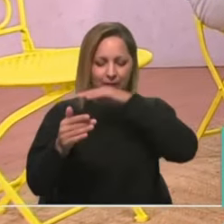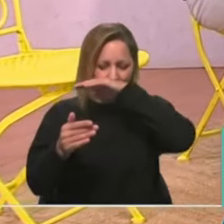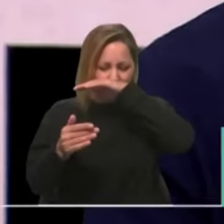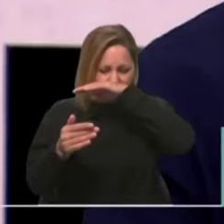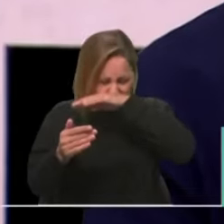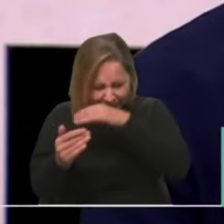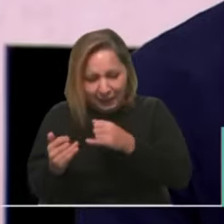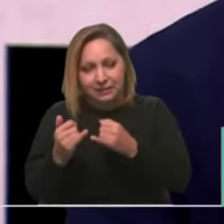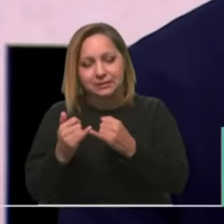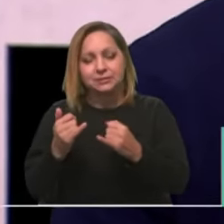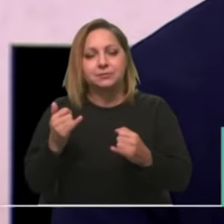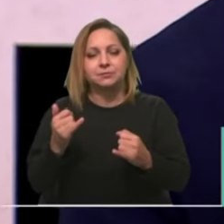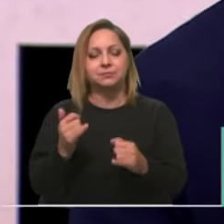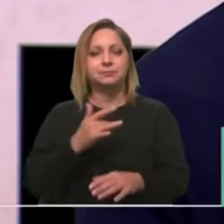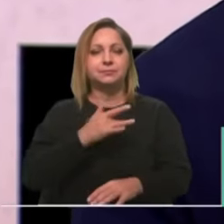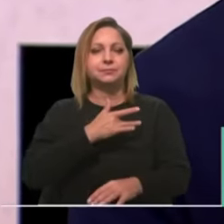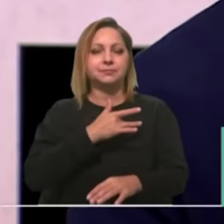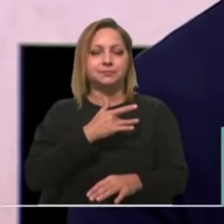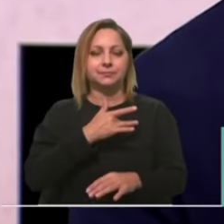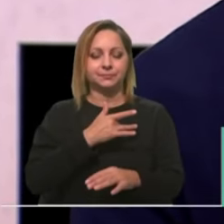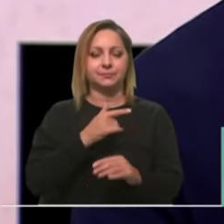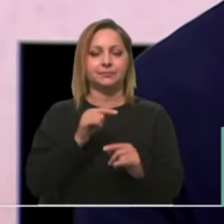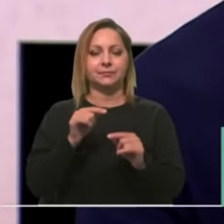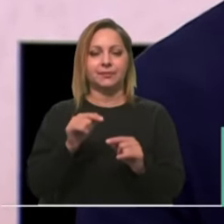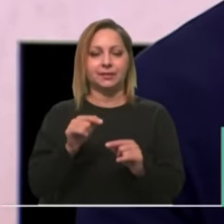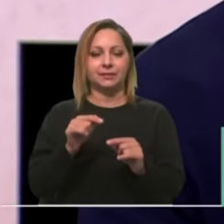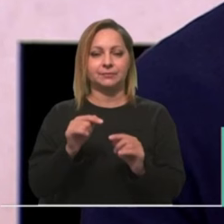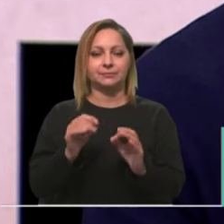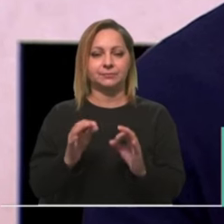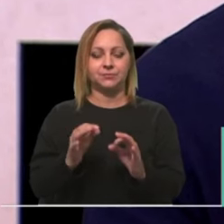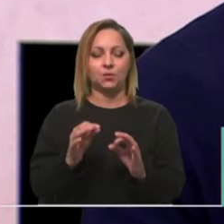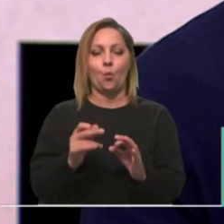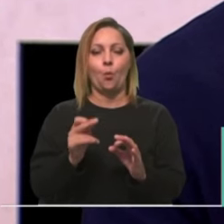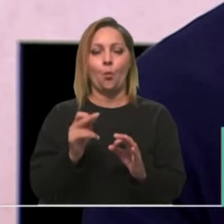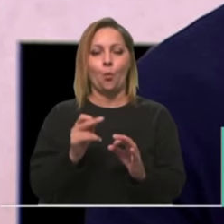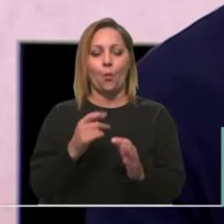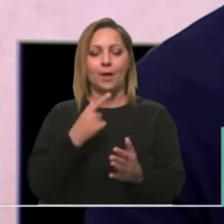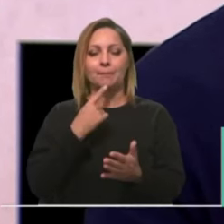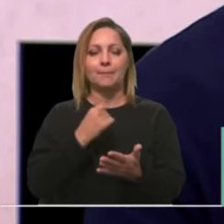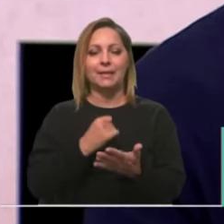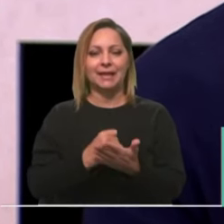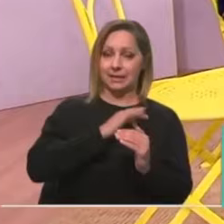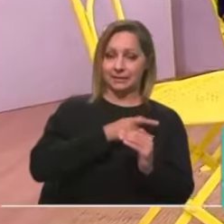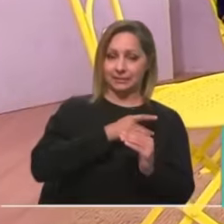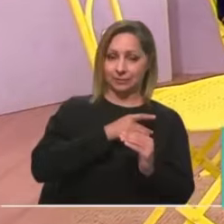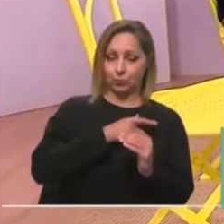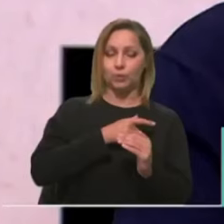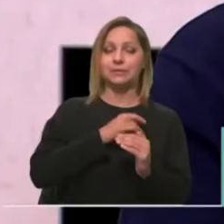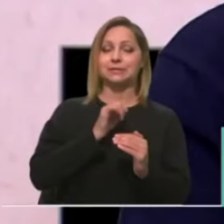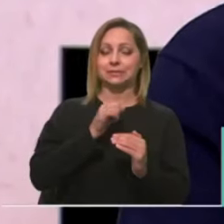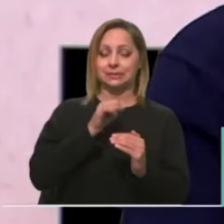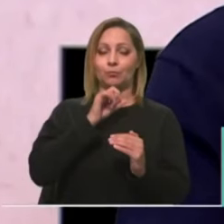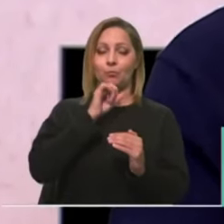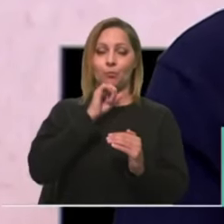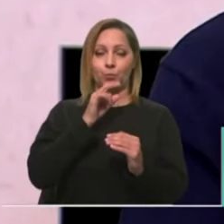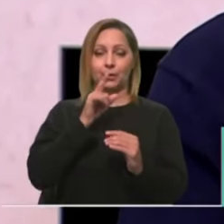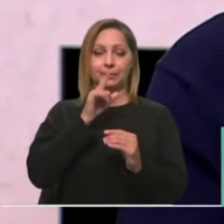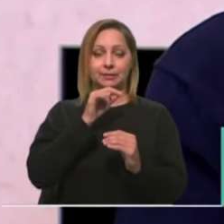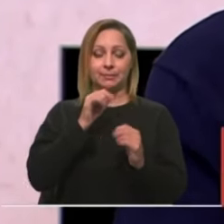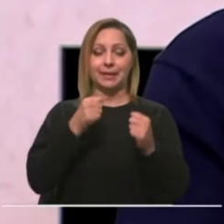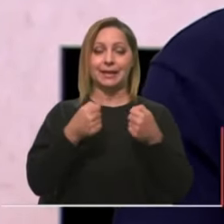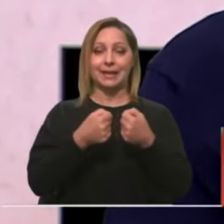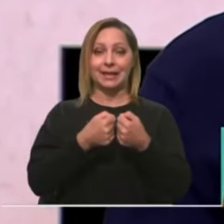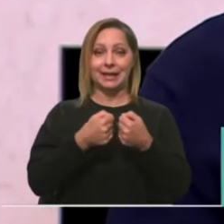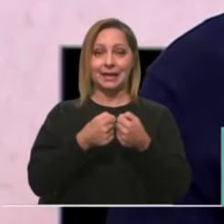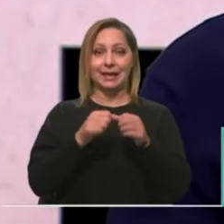sensualidade, paixões. E vai ser, sem dúvida, um ano marcado muito por estas características. Pode até representar o fim de guerras,